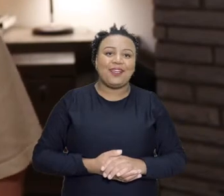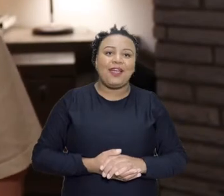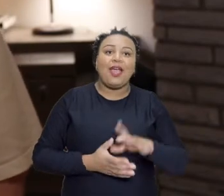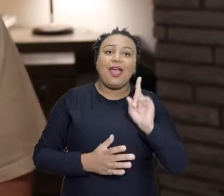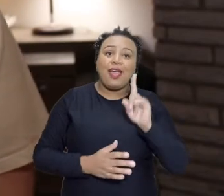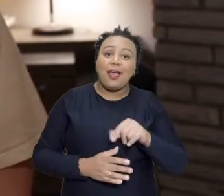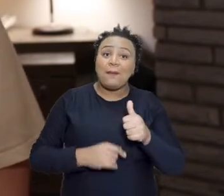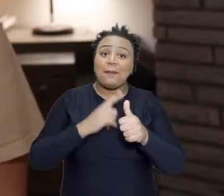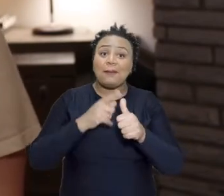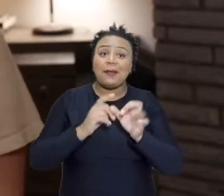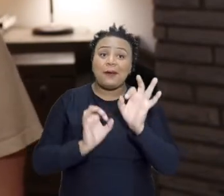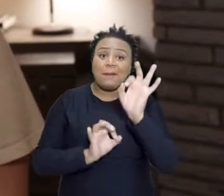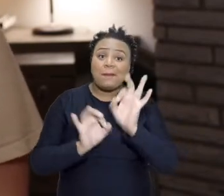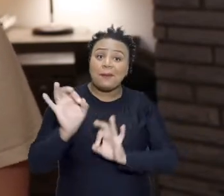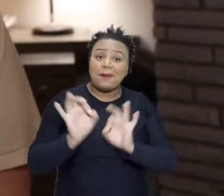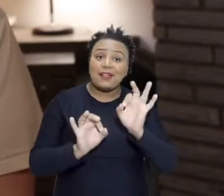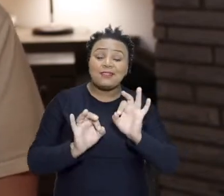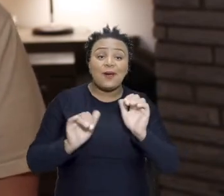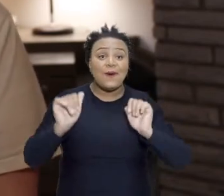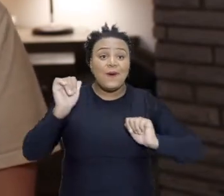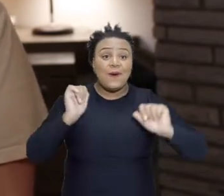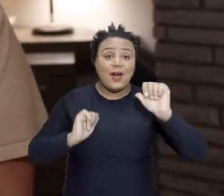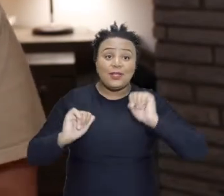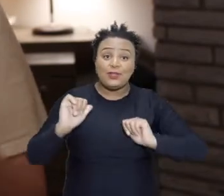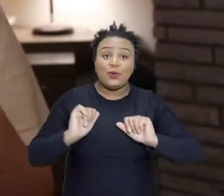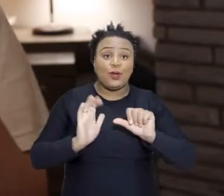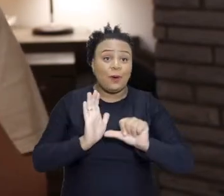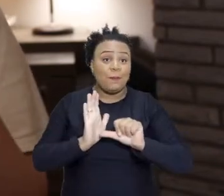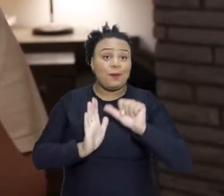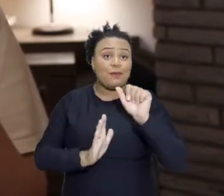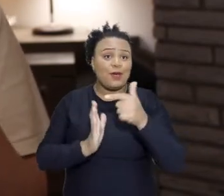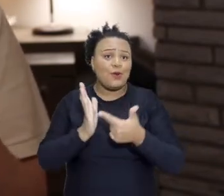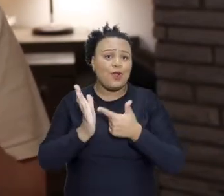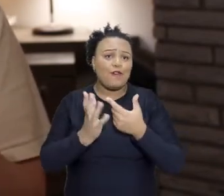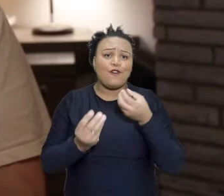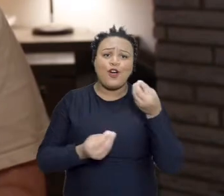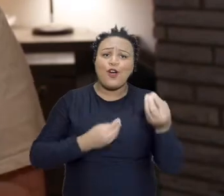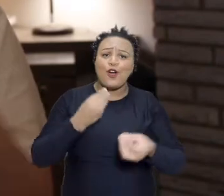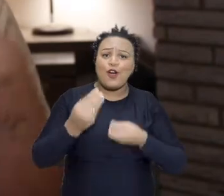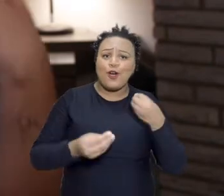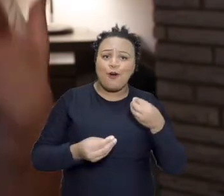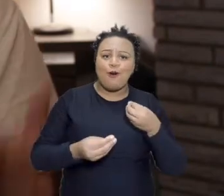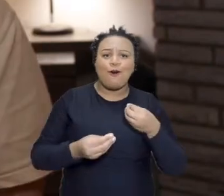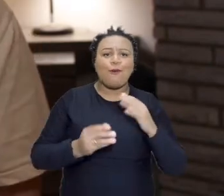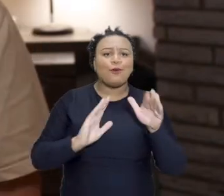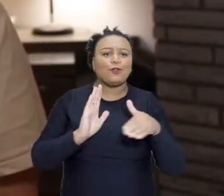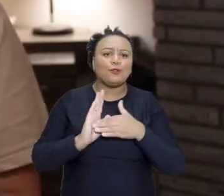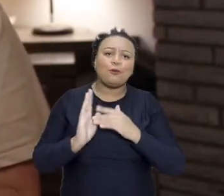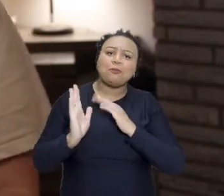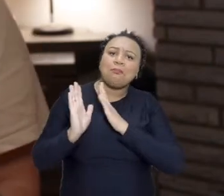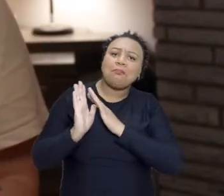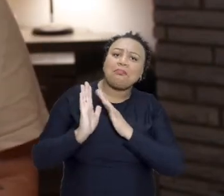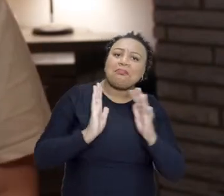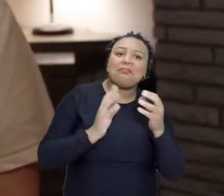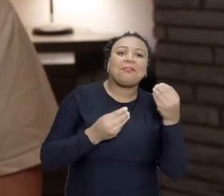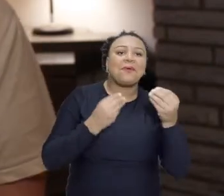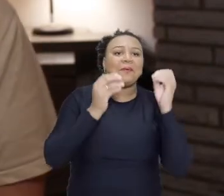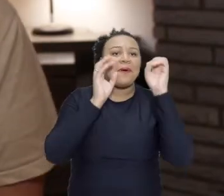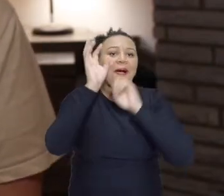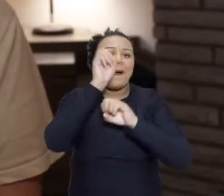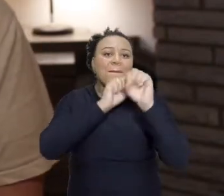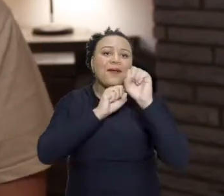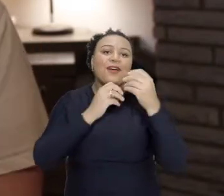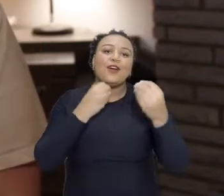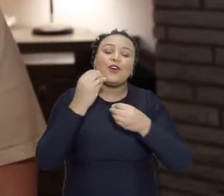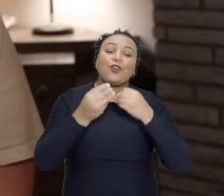do ator, que é o primeiro livro que ele traz como que faz todo o processo de aprendizado de se tornar